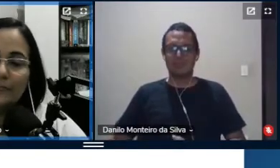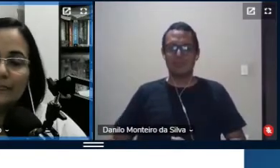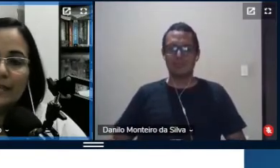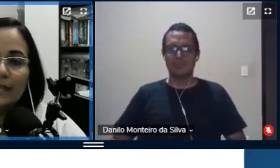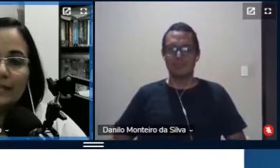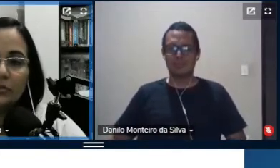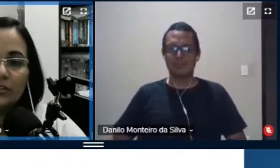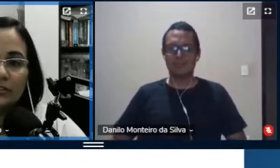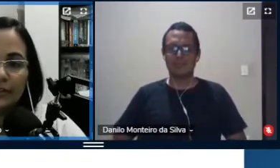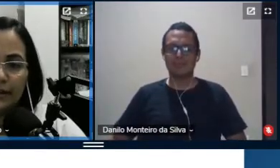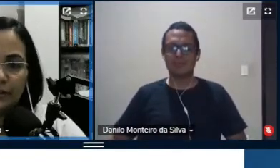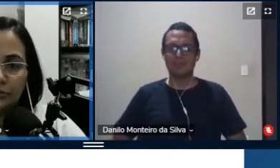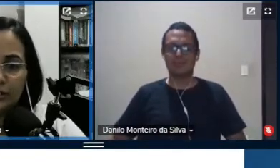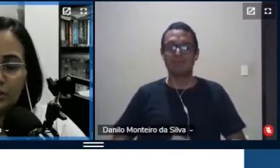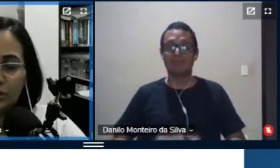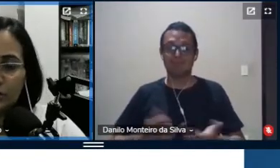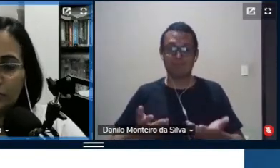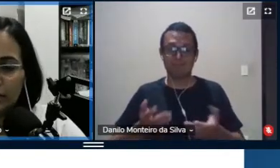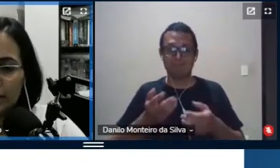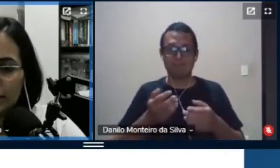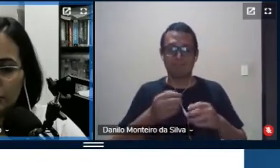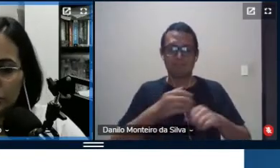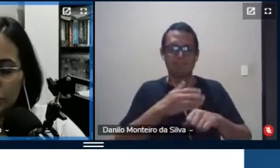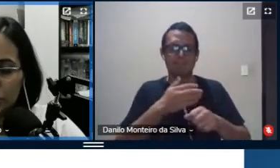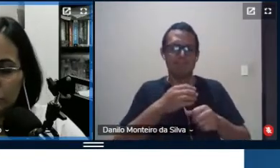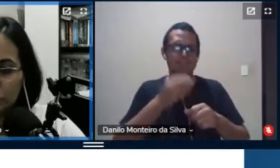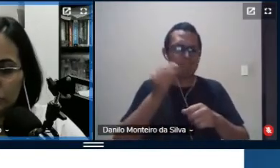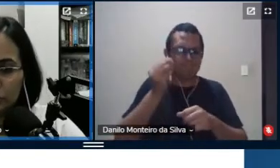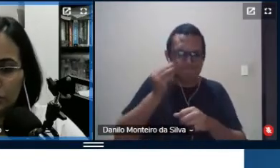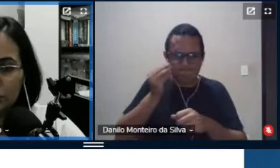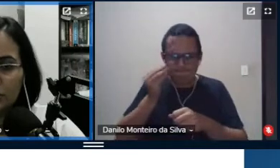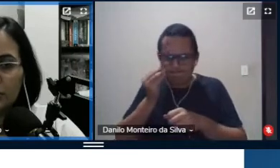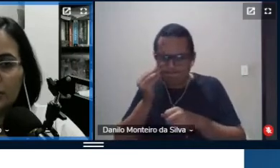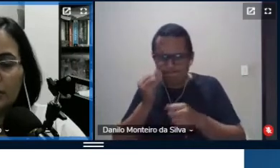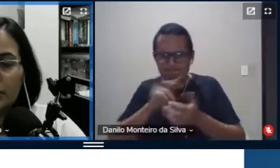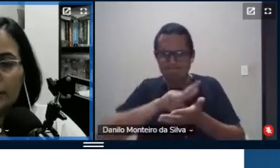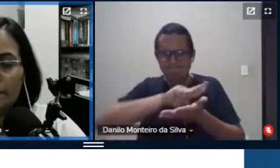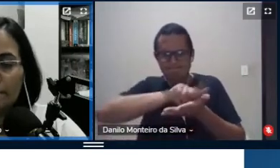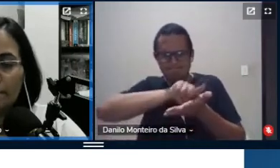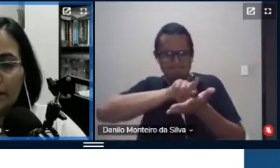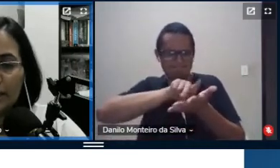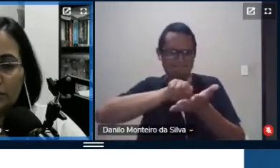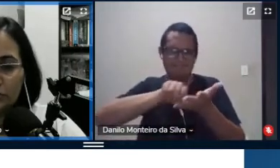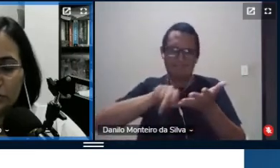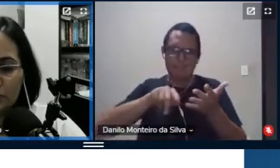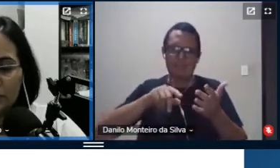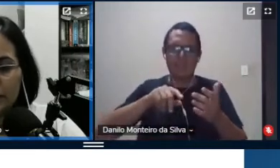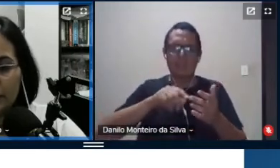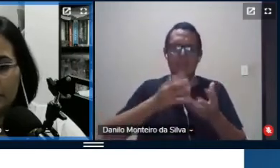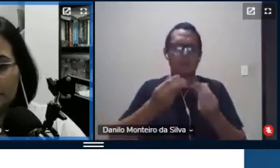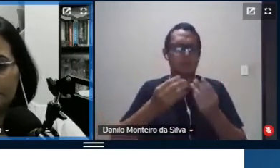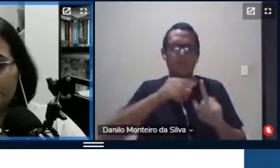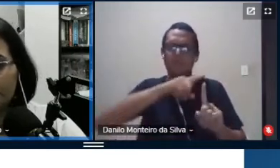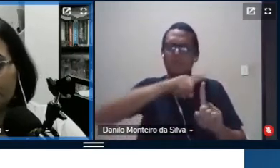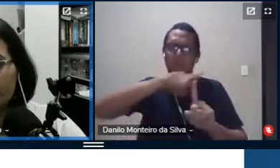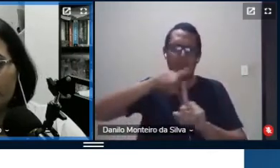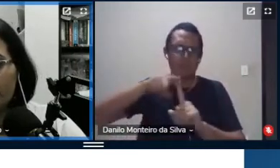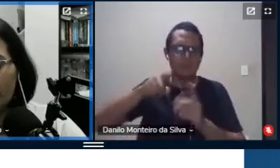Então, dentre os ensaios, né, a gente tem vários tipos de métodos de